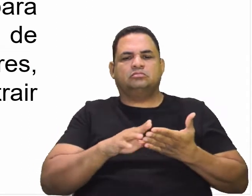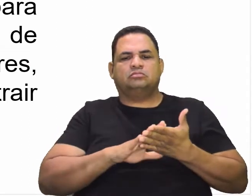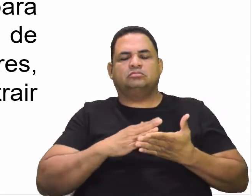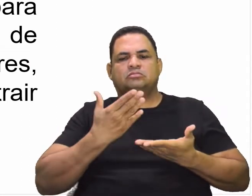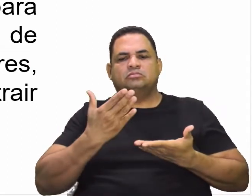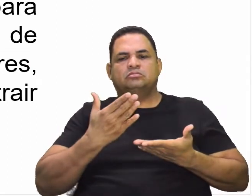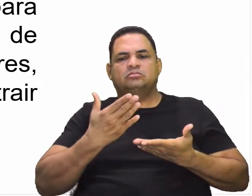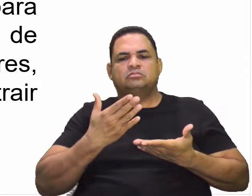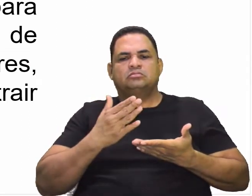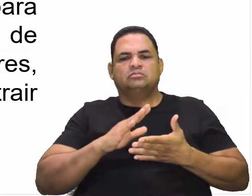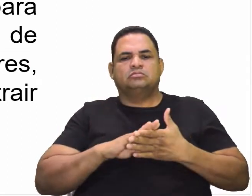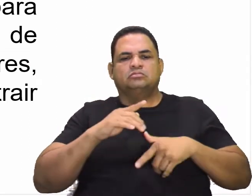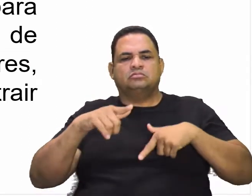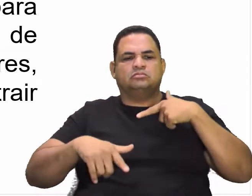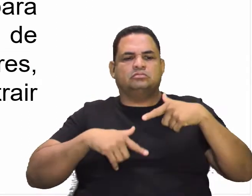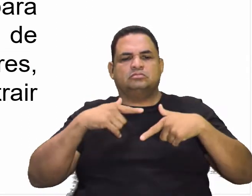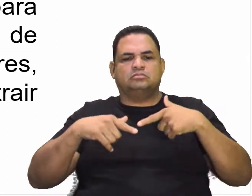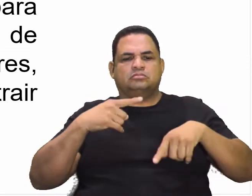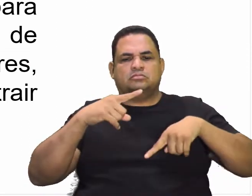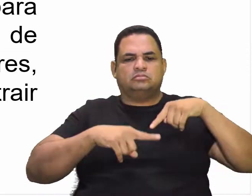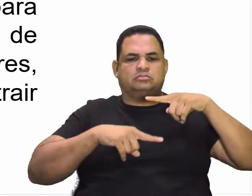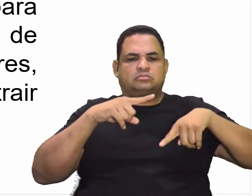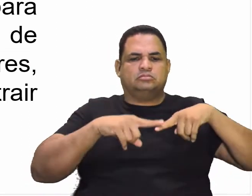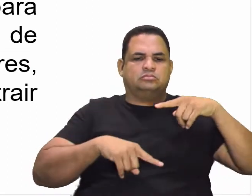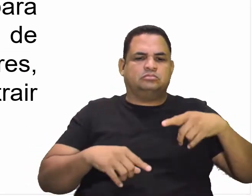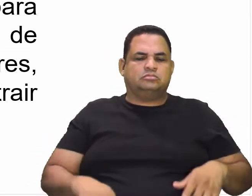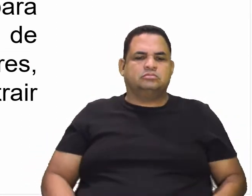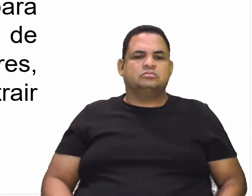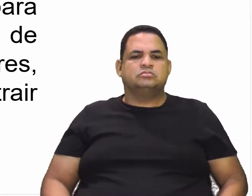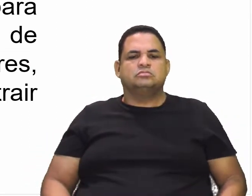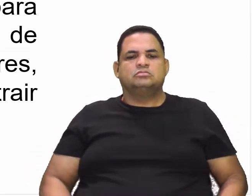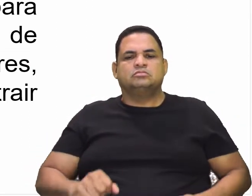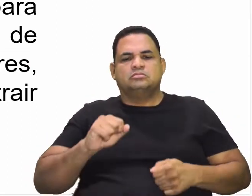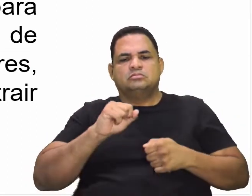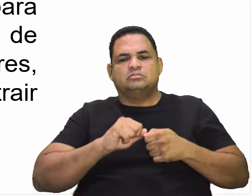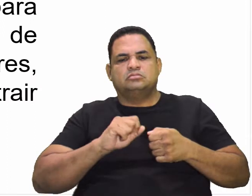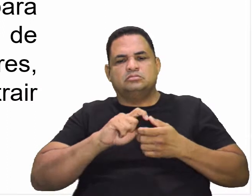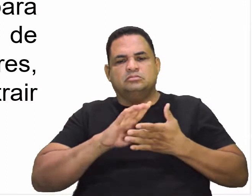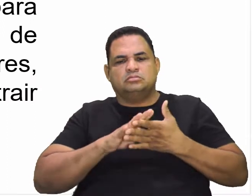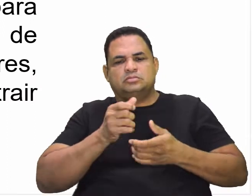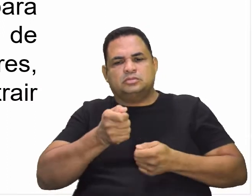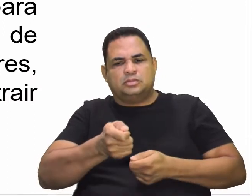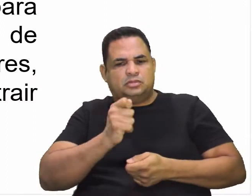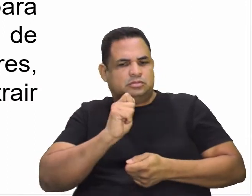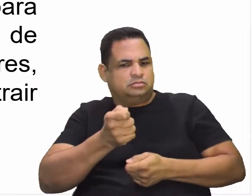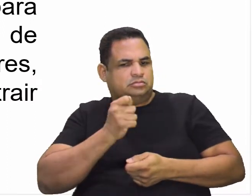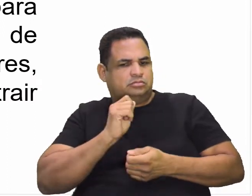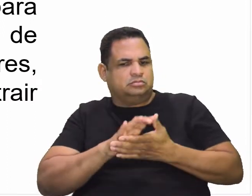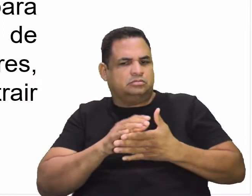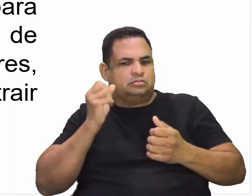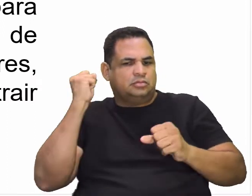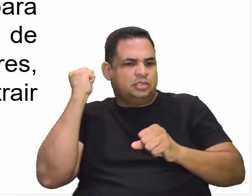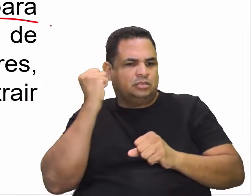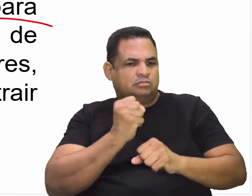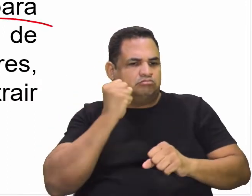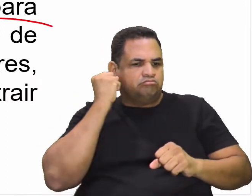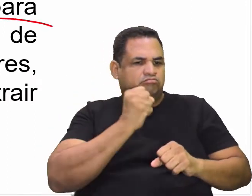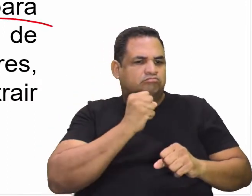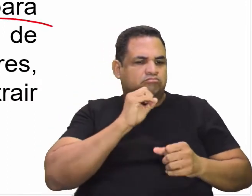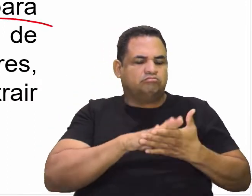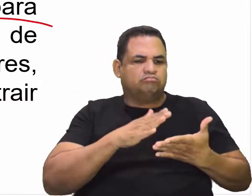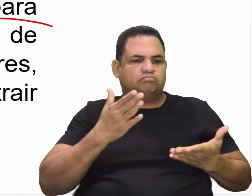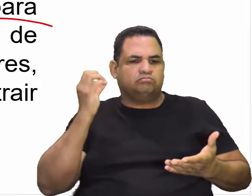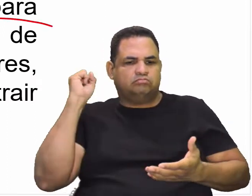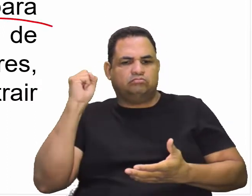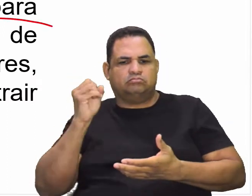diversificação e especialização dos instrumentos. Fabricou anzóis, arpões para